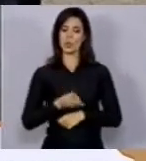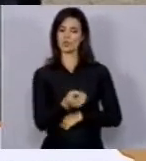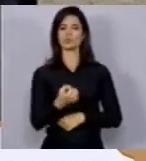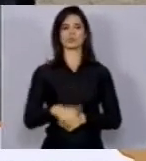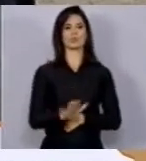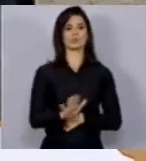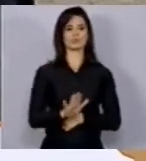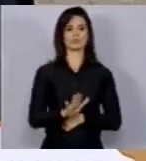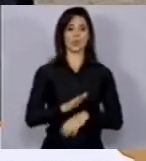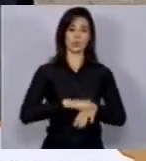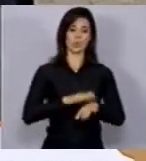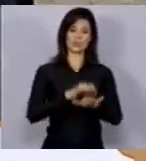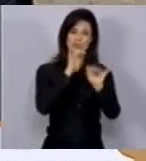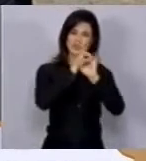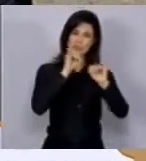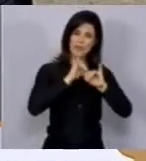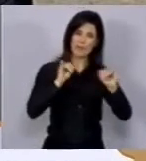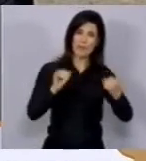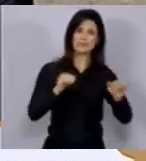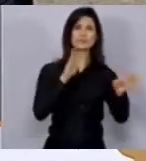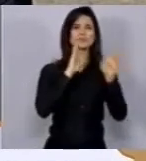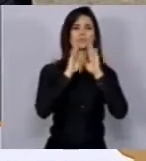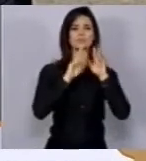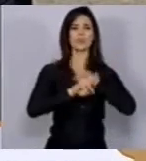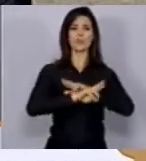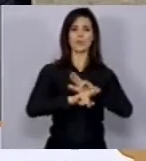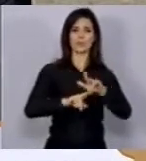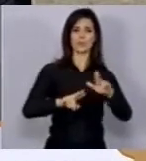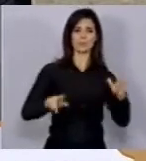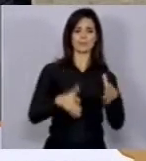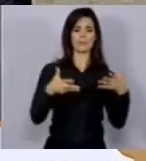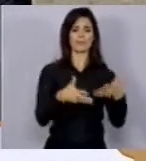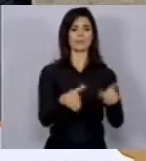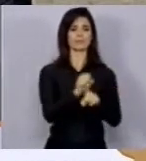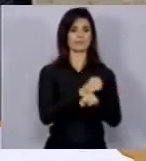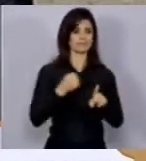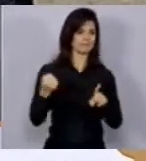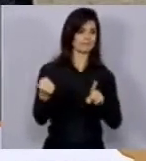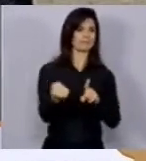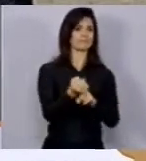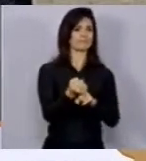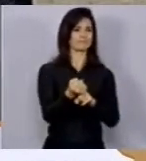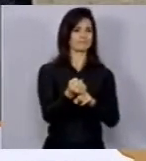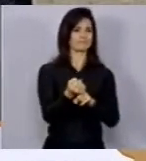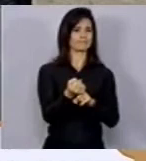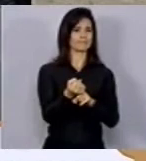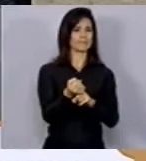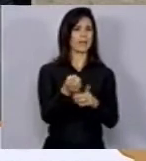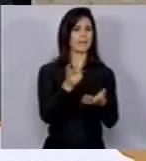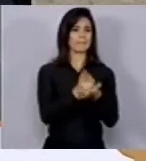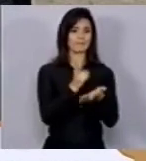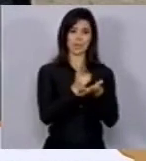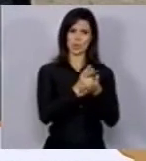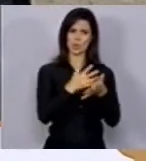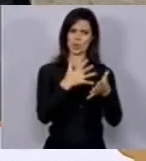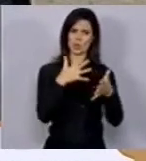da informação e das redes sociais, a participação da sociedade, ainda que ruidosa,